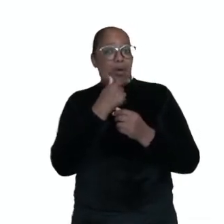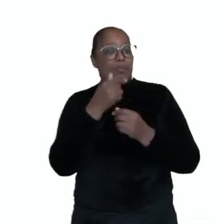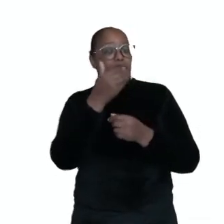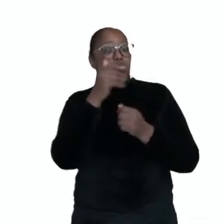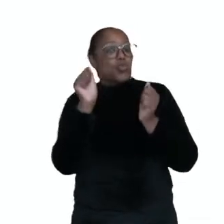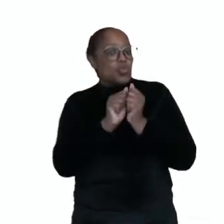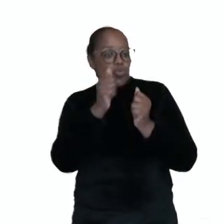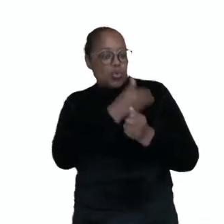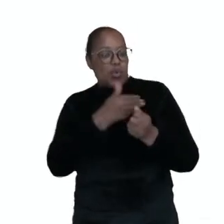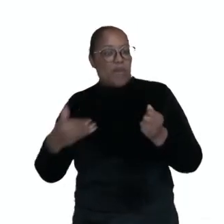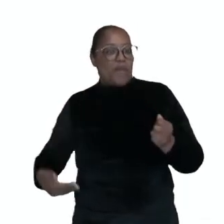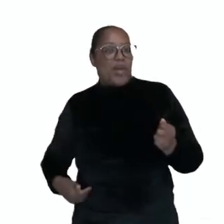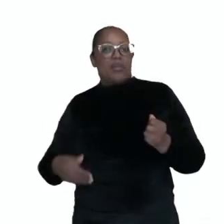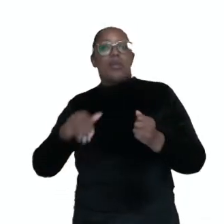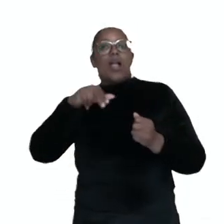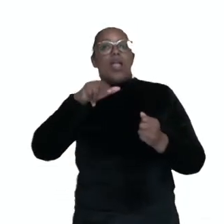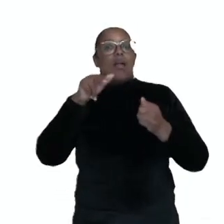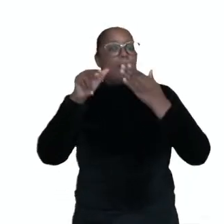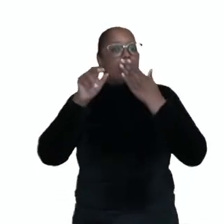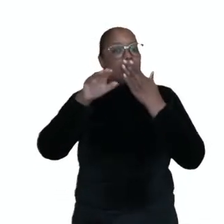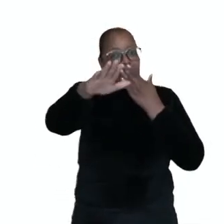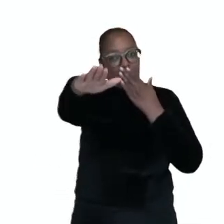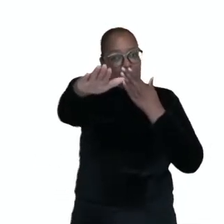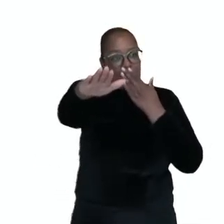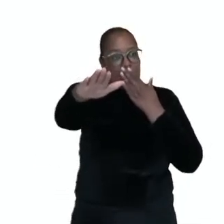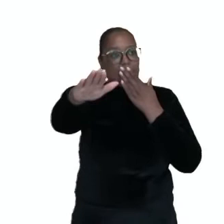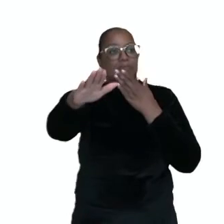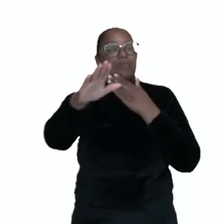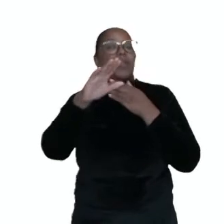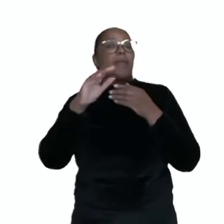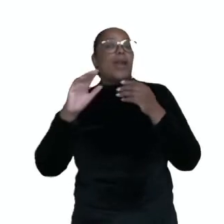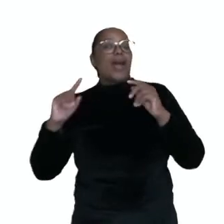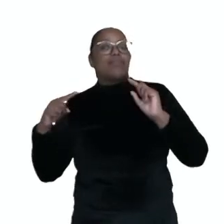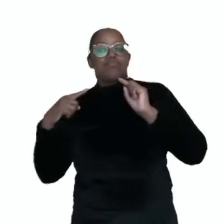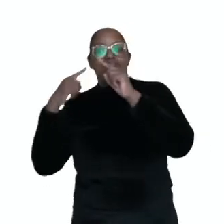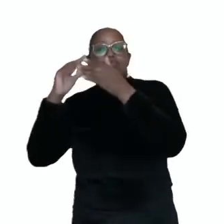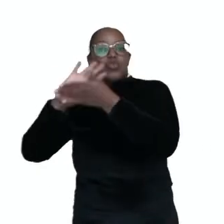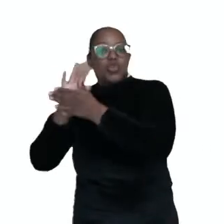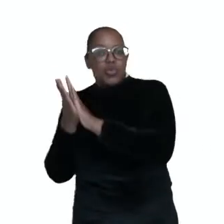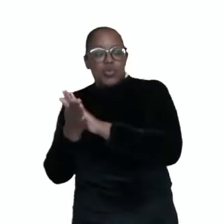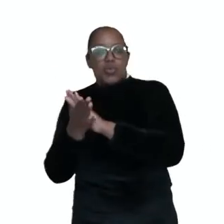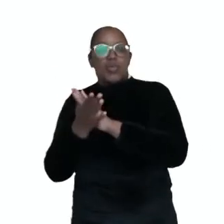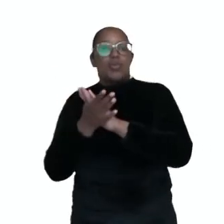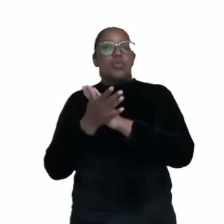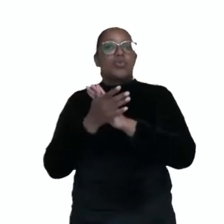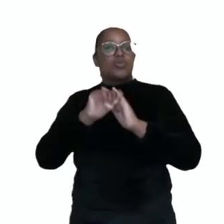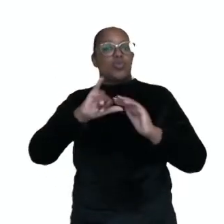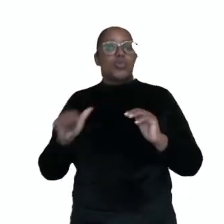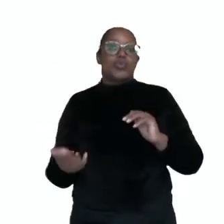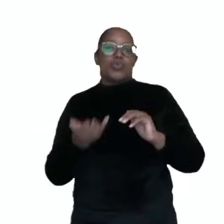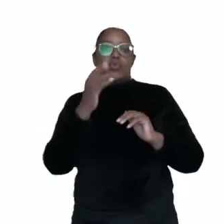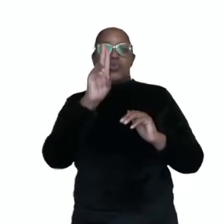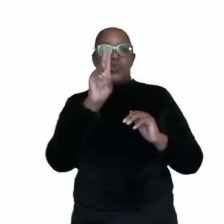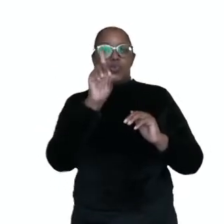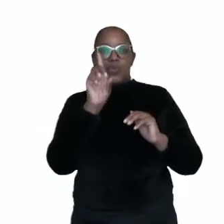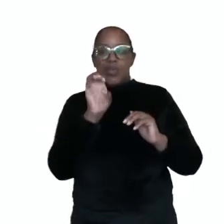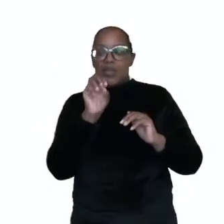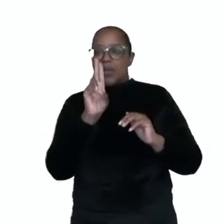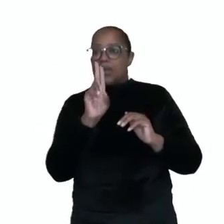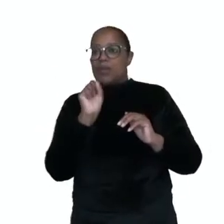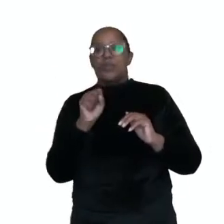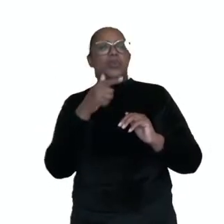participação ativa no extermínio dos judeus. Então, ela elaborou o conceito de banalidade do mal. A Eichmann, um